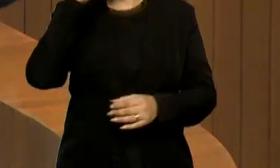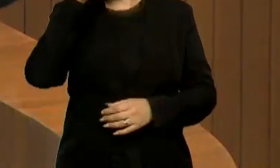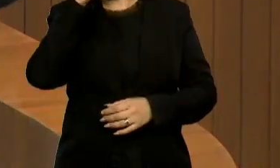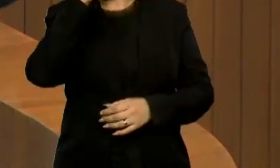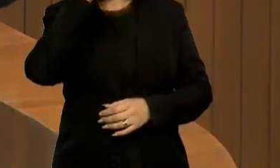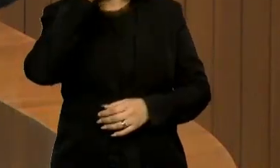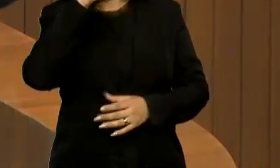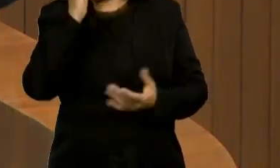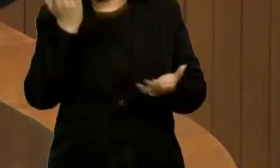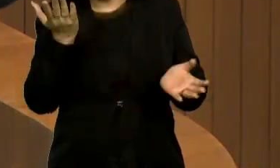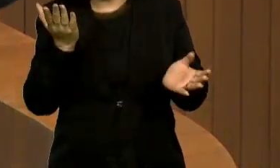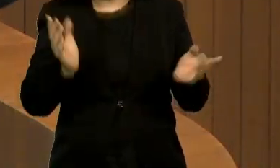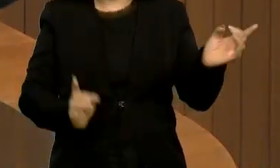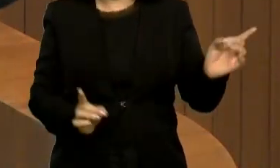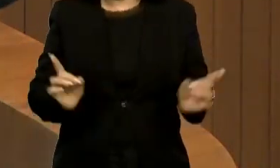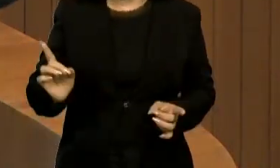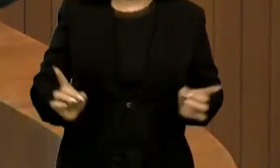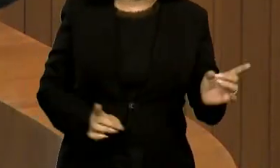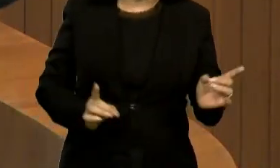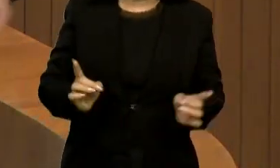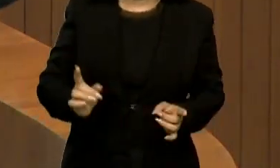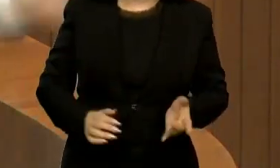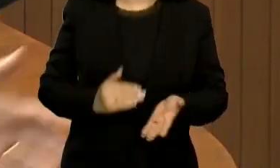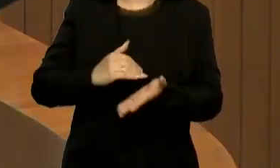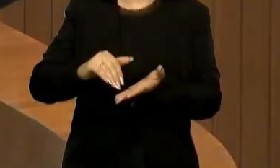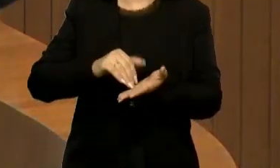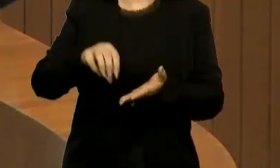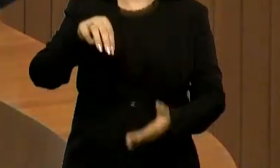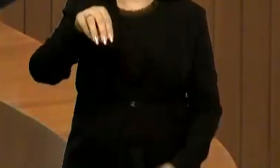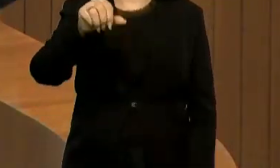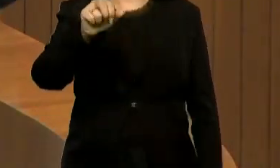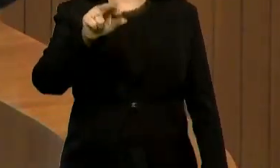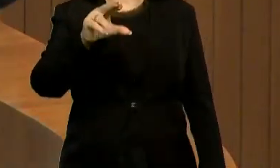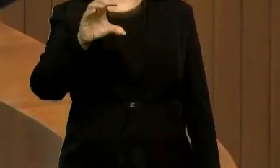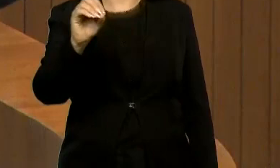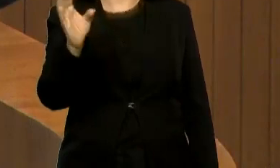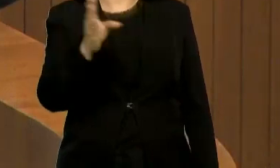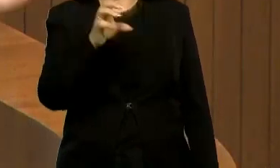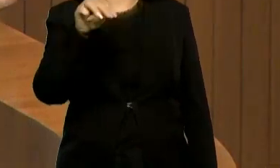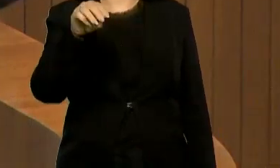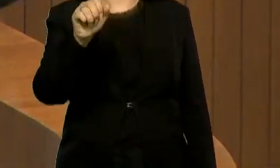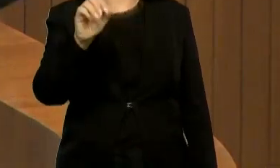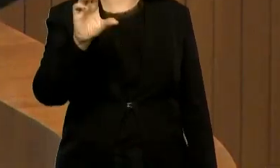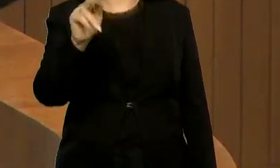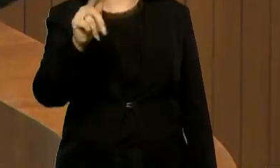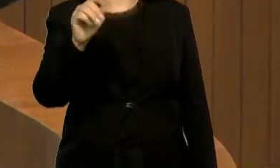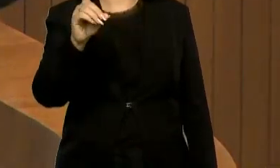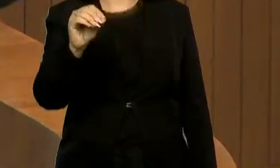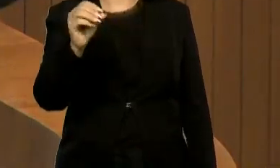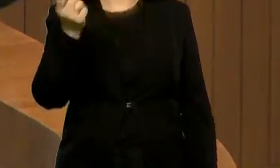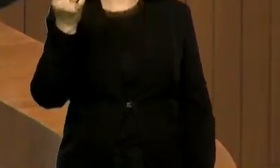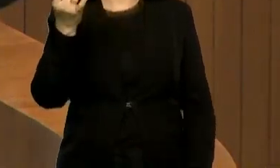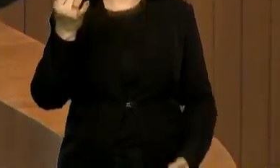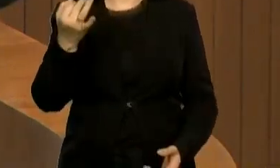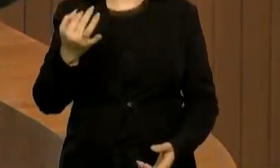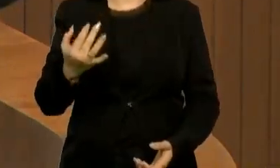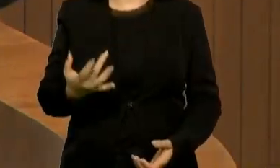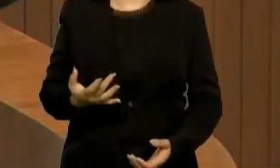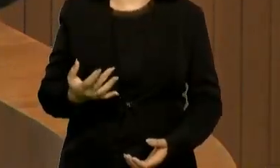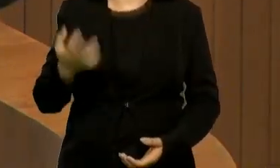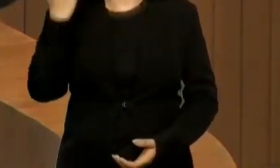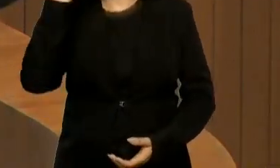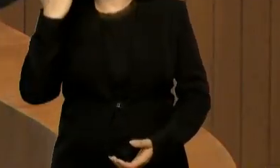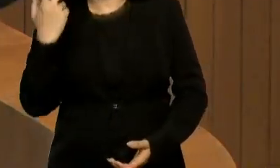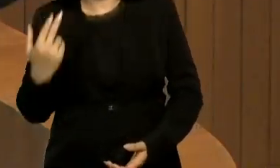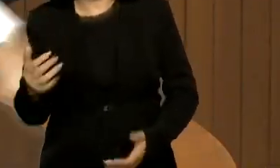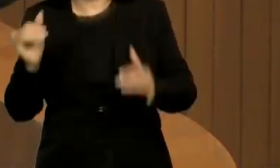parente do secretário Márcio Machado, empolgada, conta toda uma narrativa para dizer que ela estava